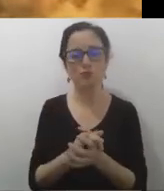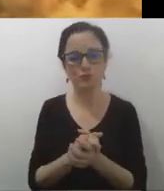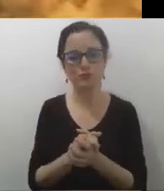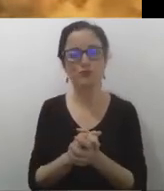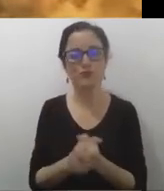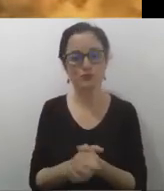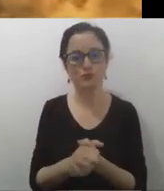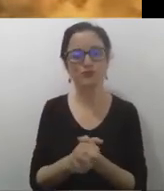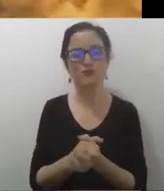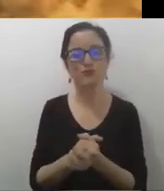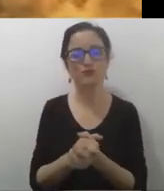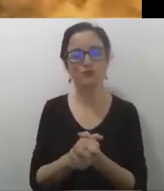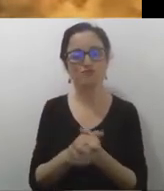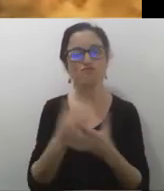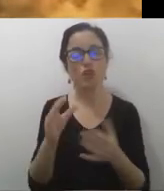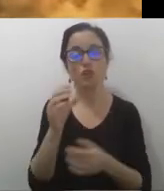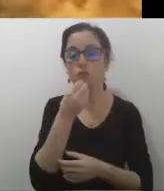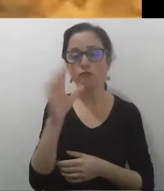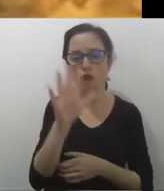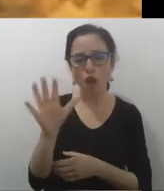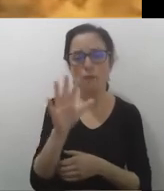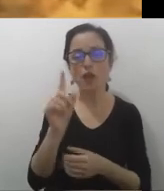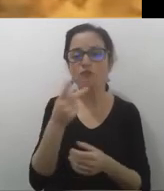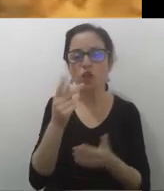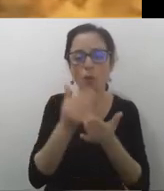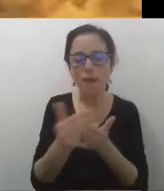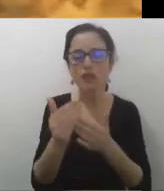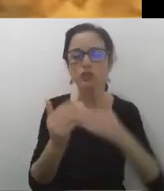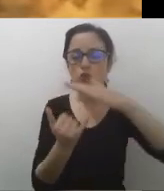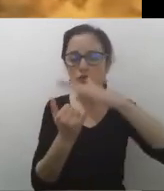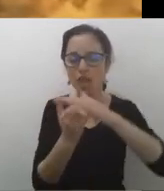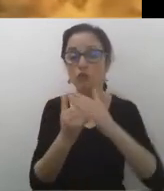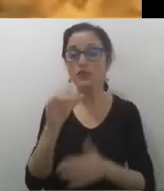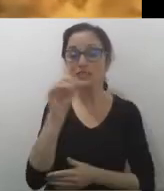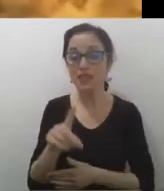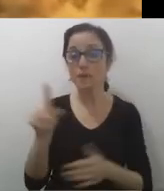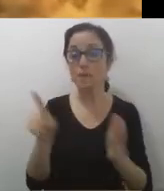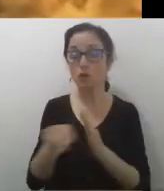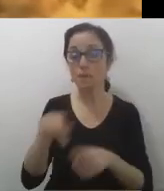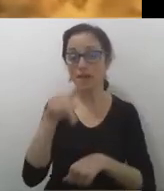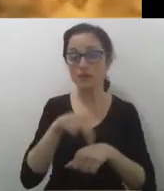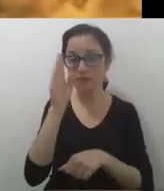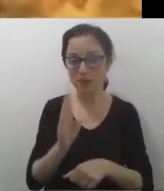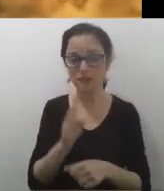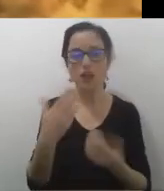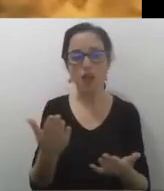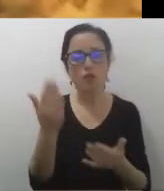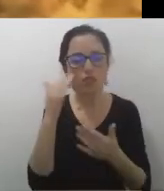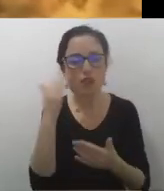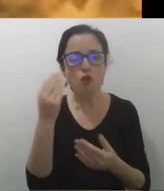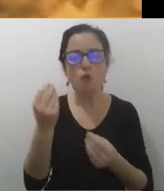nessa publicação. O Boa Forma, então, ele fala do início da institucionalização do design no